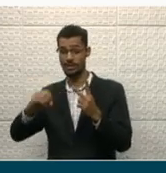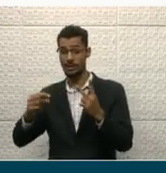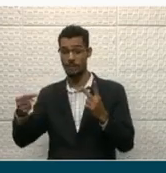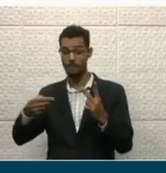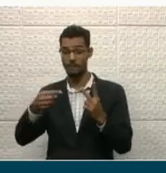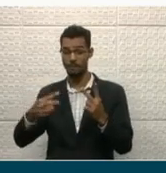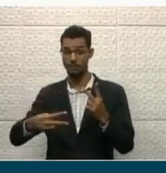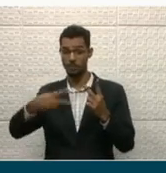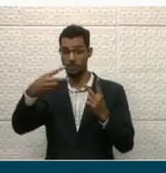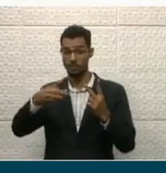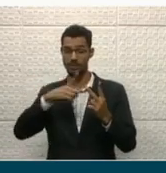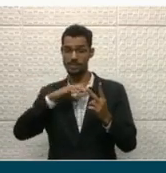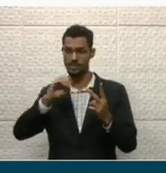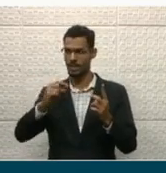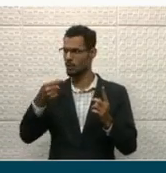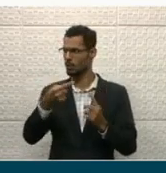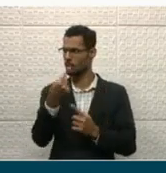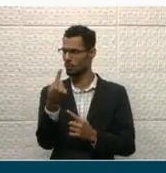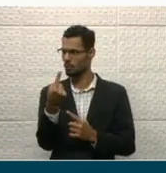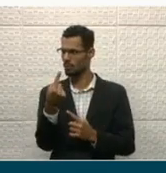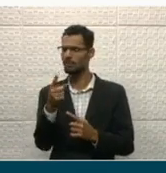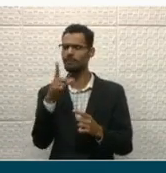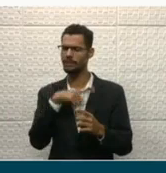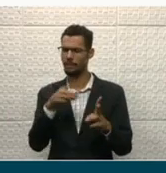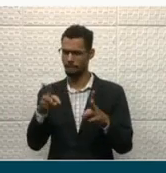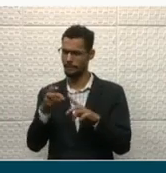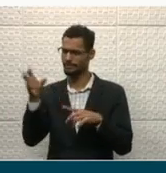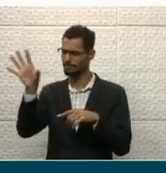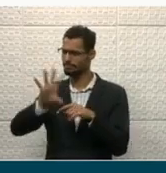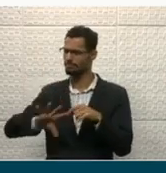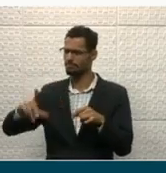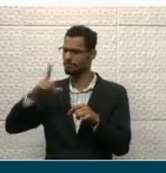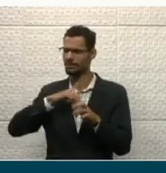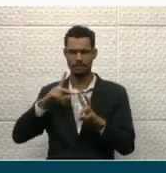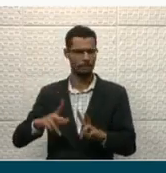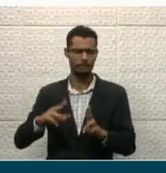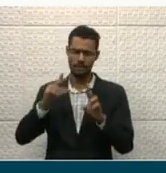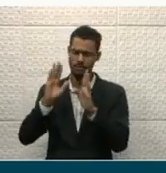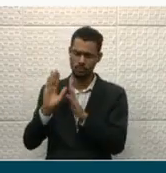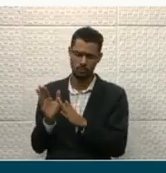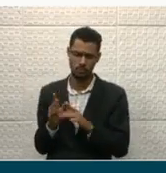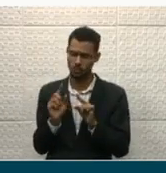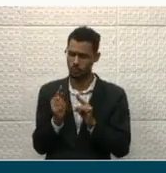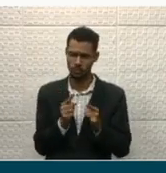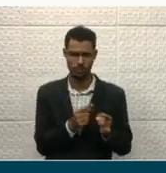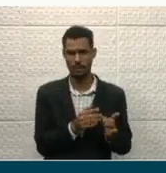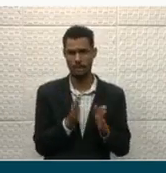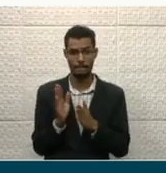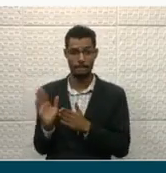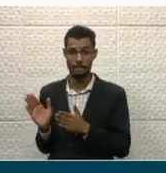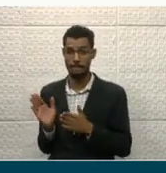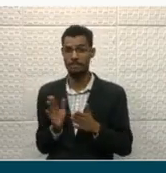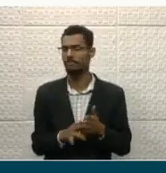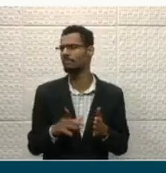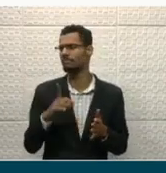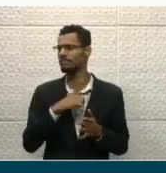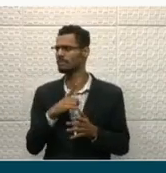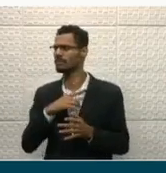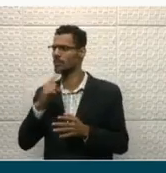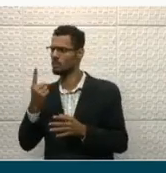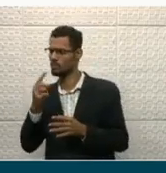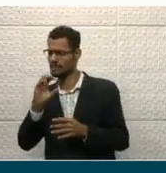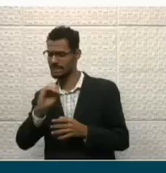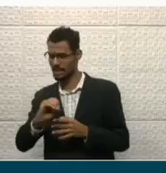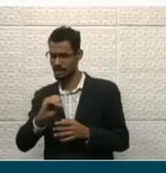2 vezes 0, 1. Observe que ainda nós tomamos a mesma ordem. Temos o coeficiente de 1,